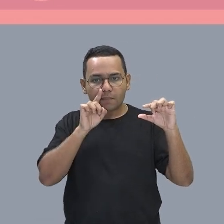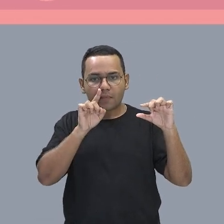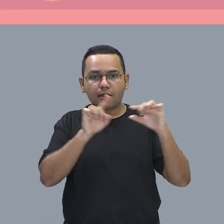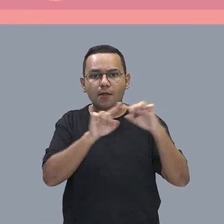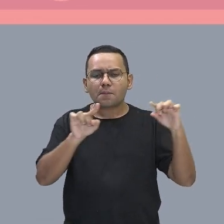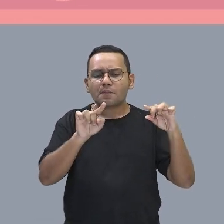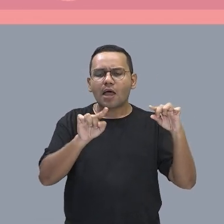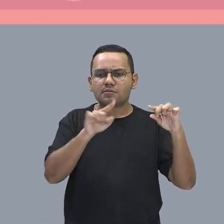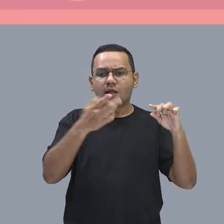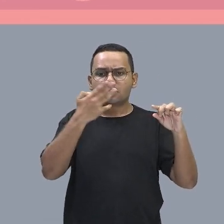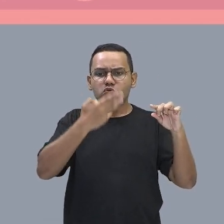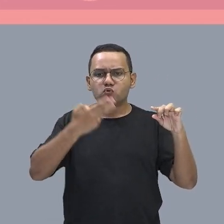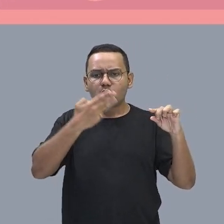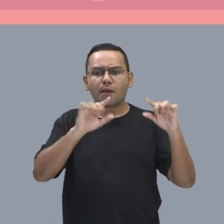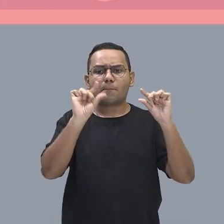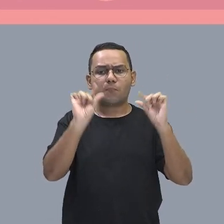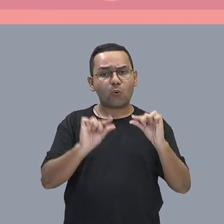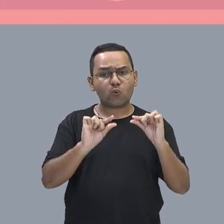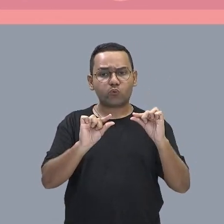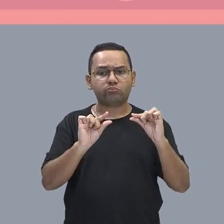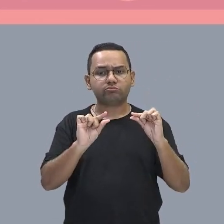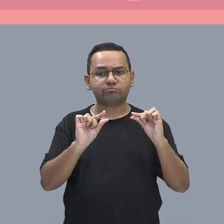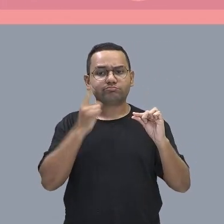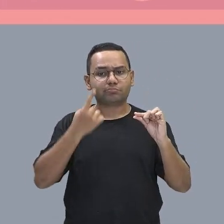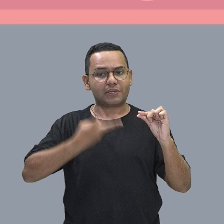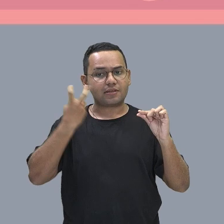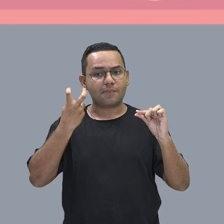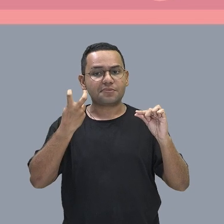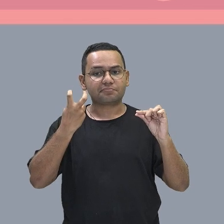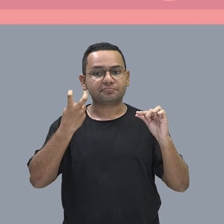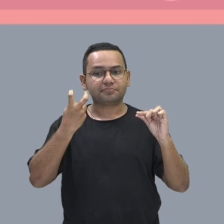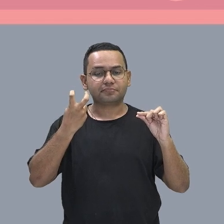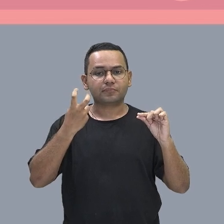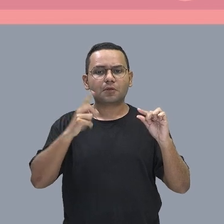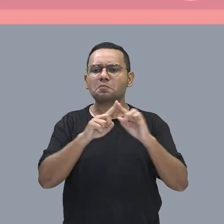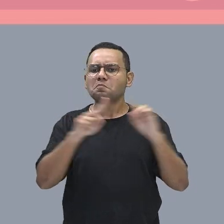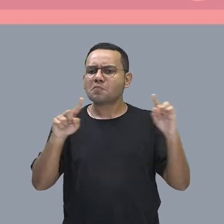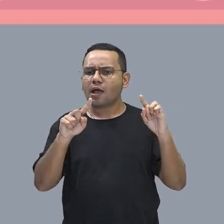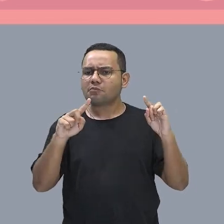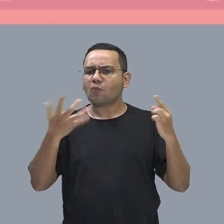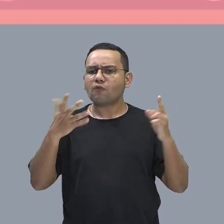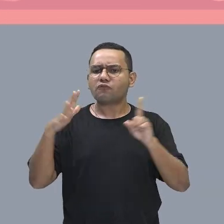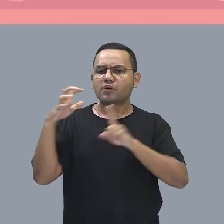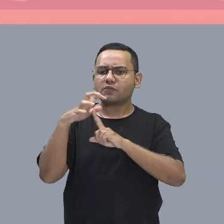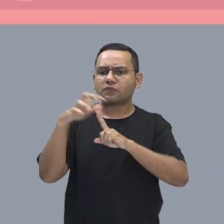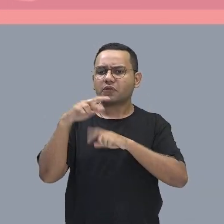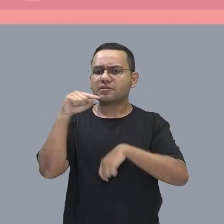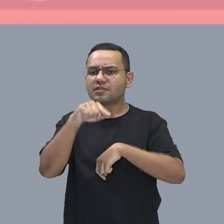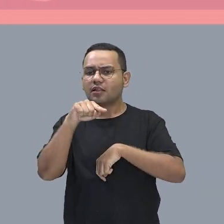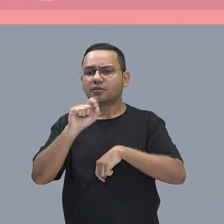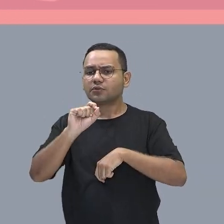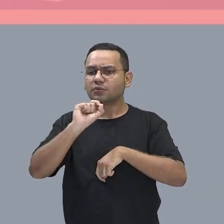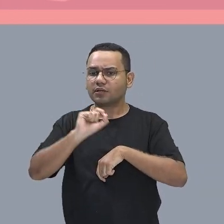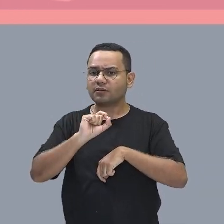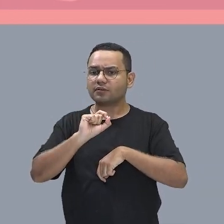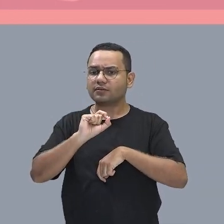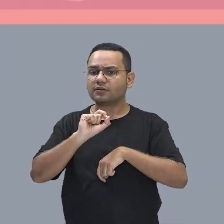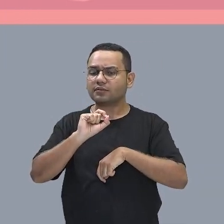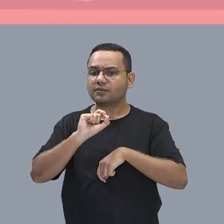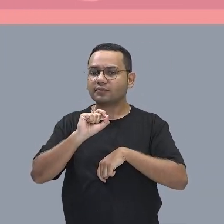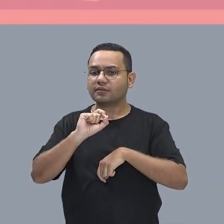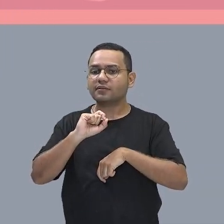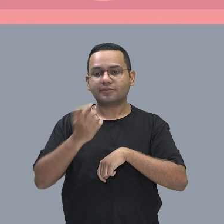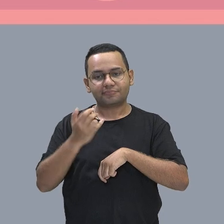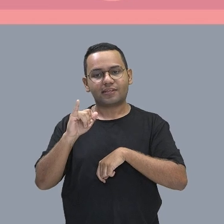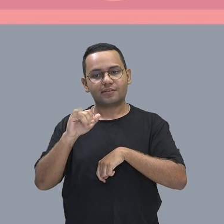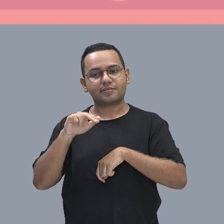mais baixa, Teve uma redução considerável. Quem que provocou essa redução, professor Vinícius? Justamente